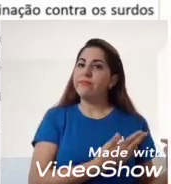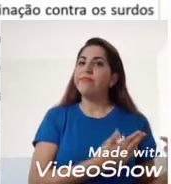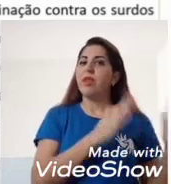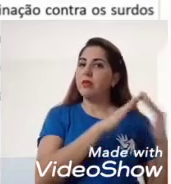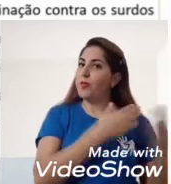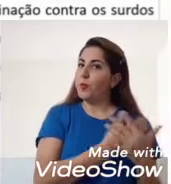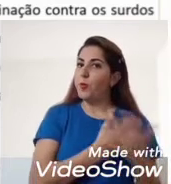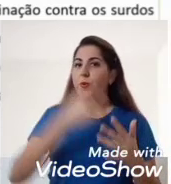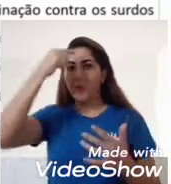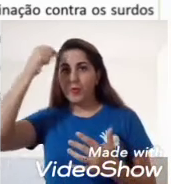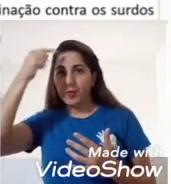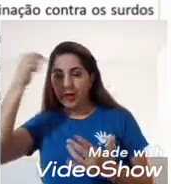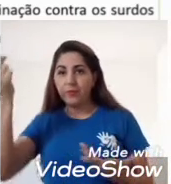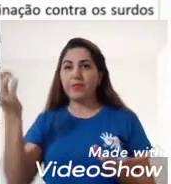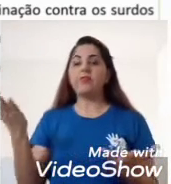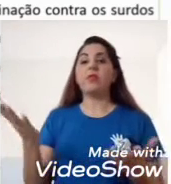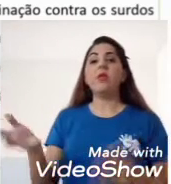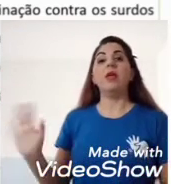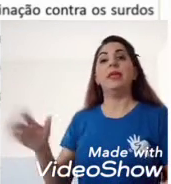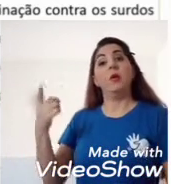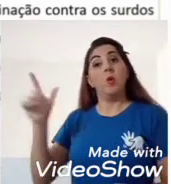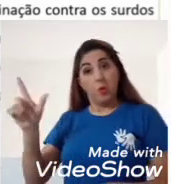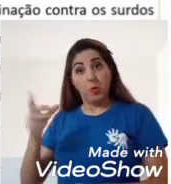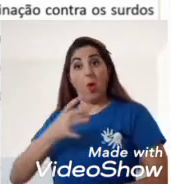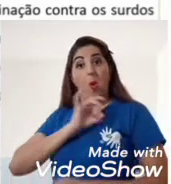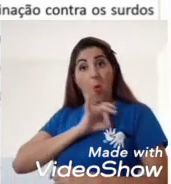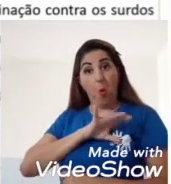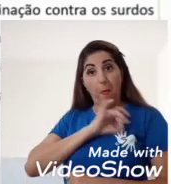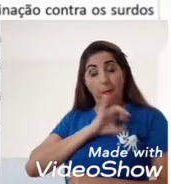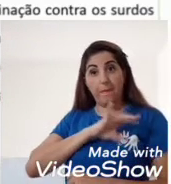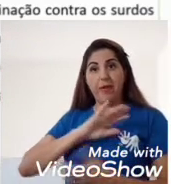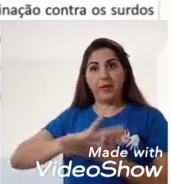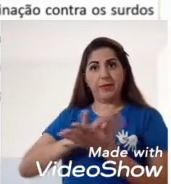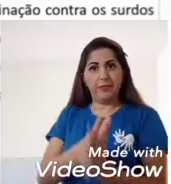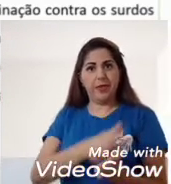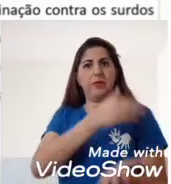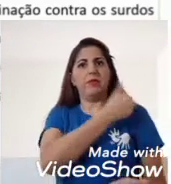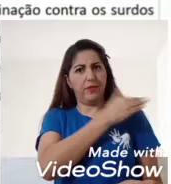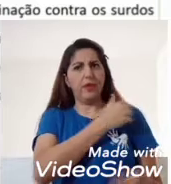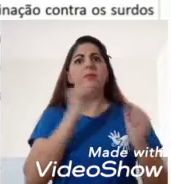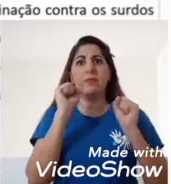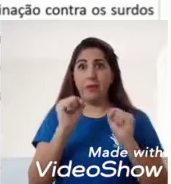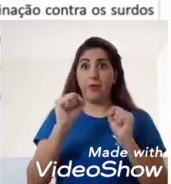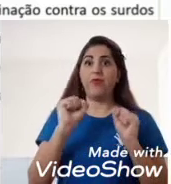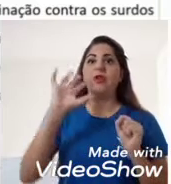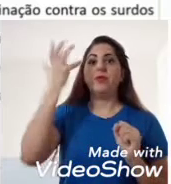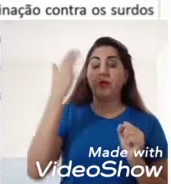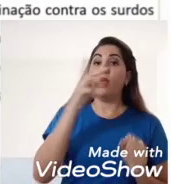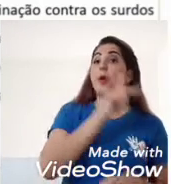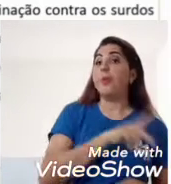tá? Por remissão. O medo do preconceito, que pode ser praticado mesmo pelos educadores,